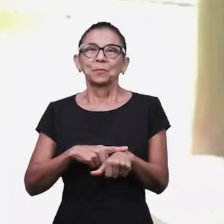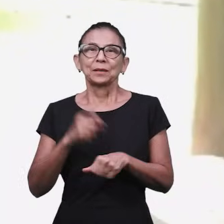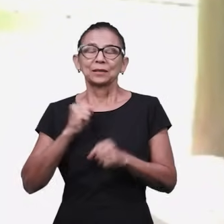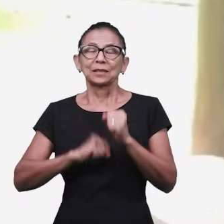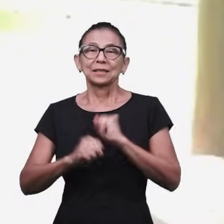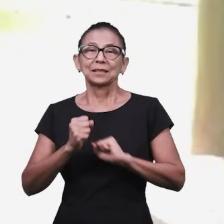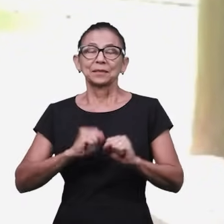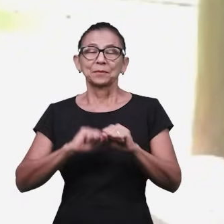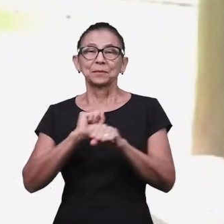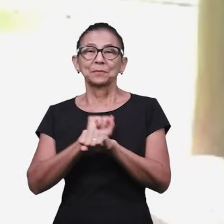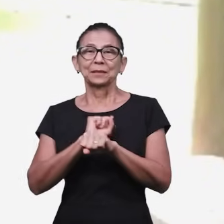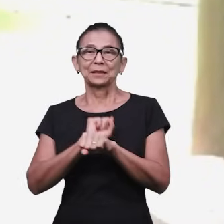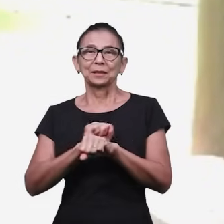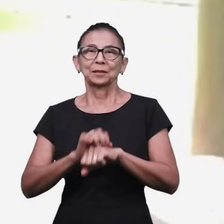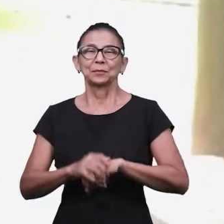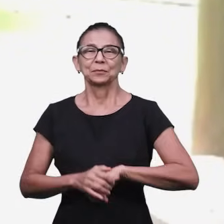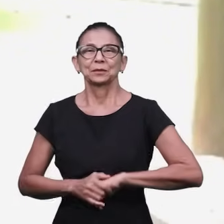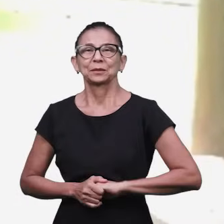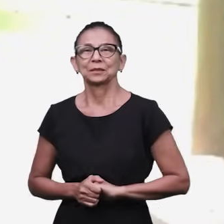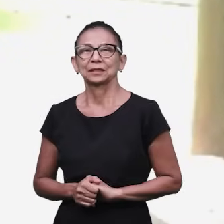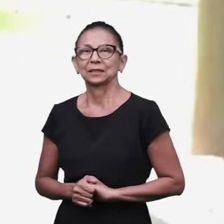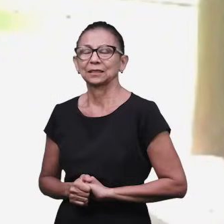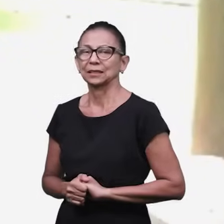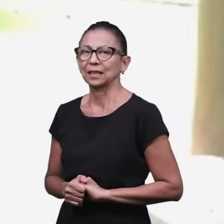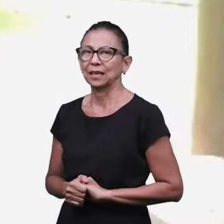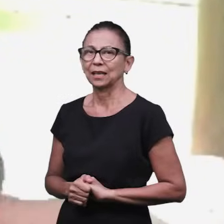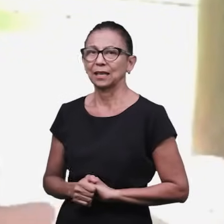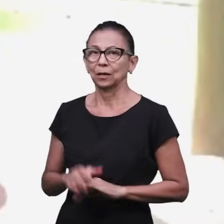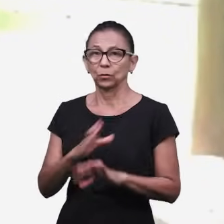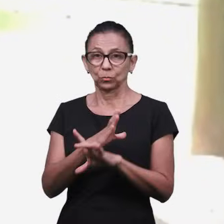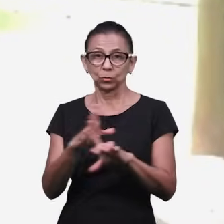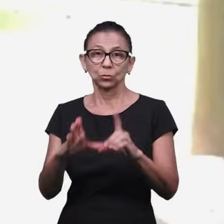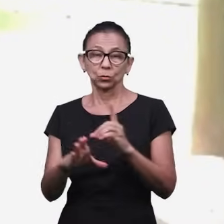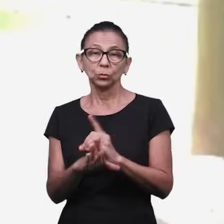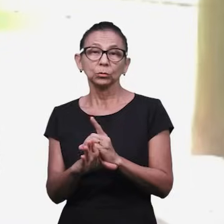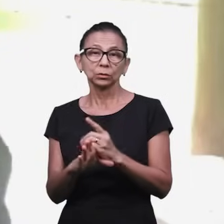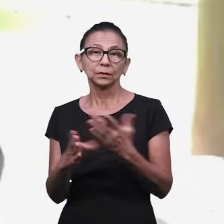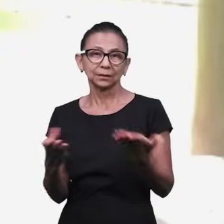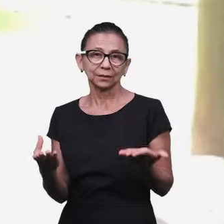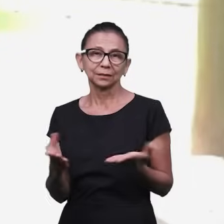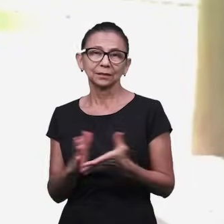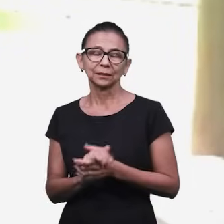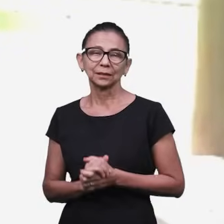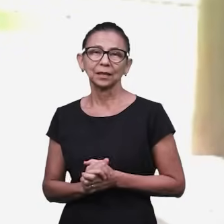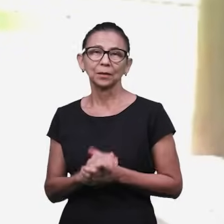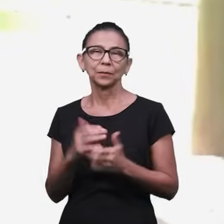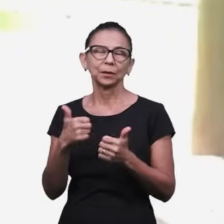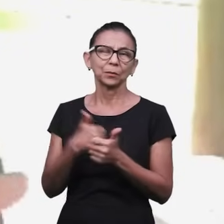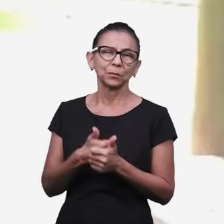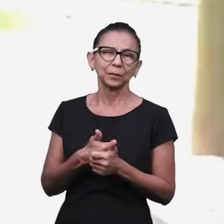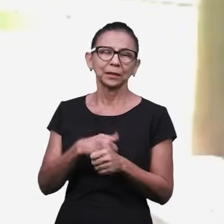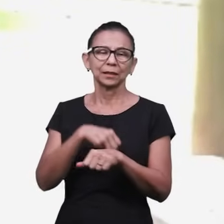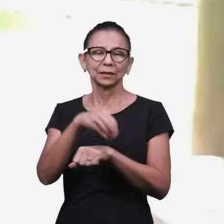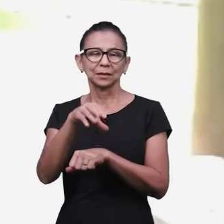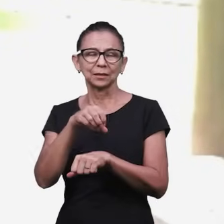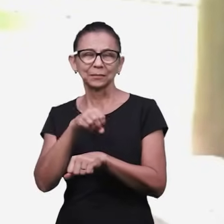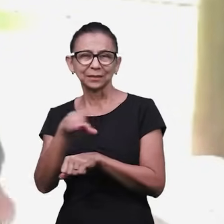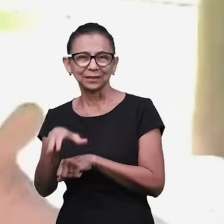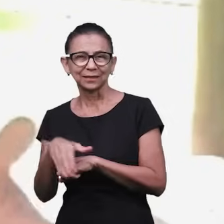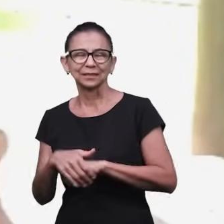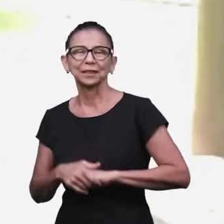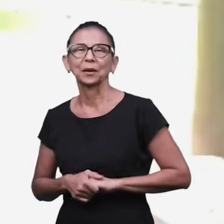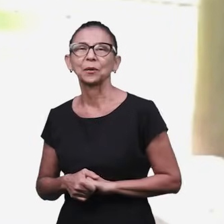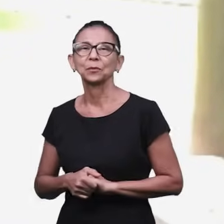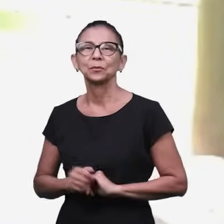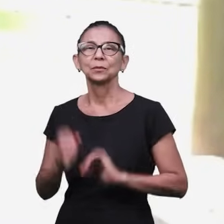tão esperado por todos nós, a realização dos cultos em nossas igrejas, para acompanharmos a transmissão do presbitério